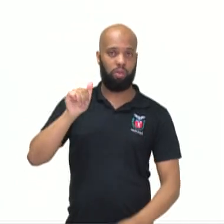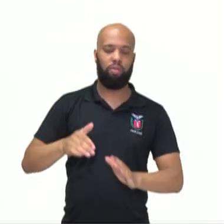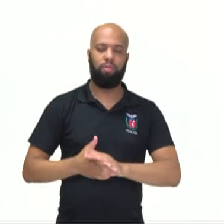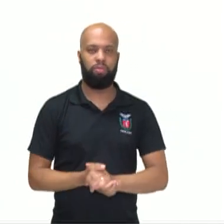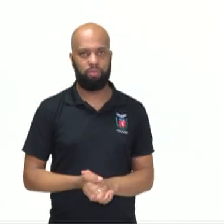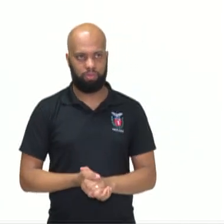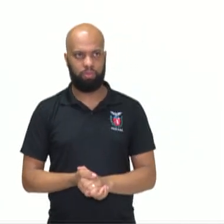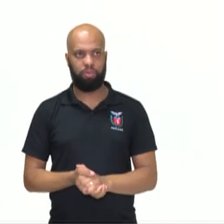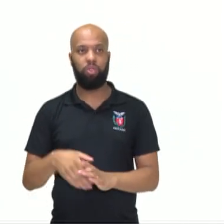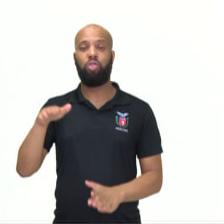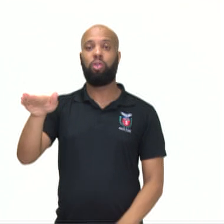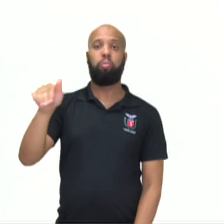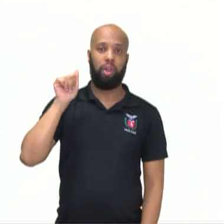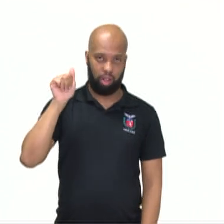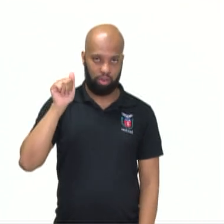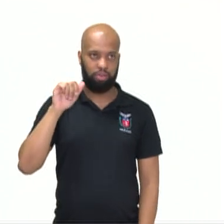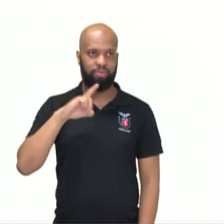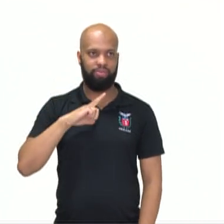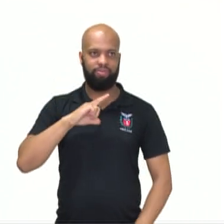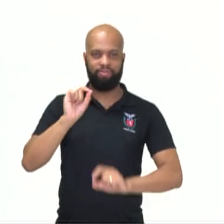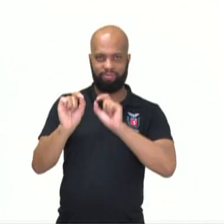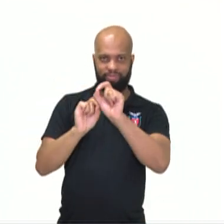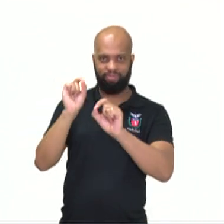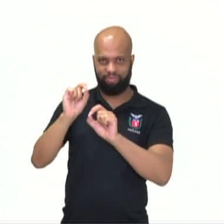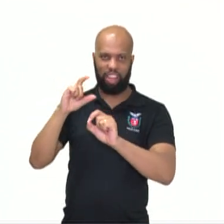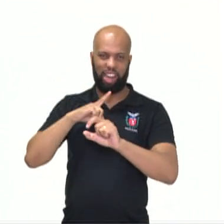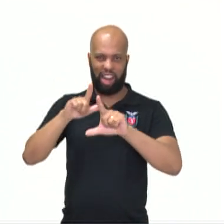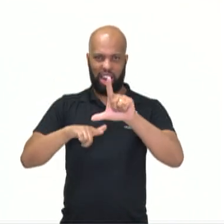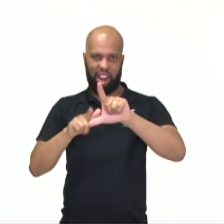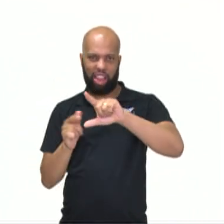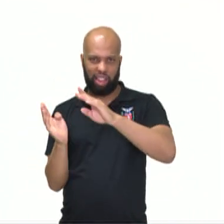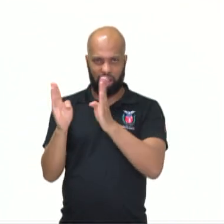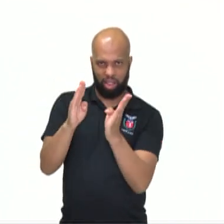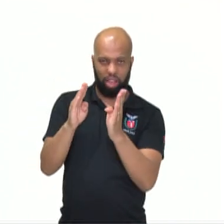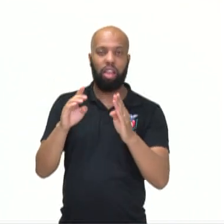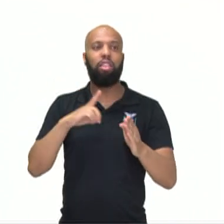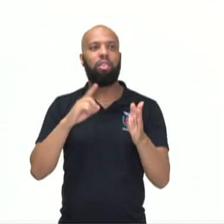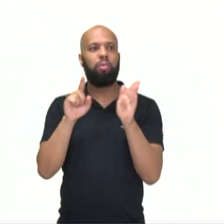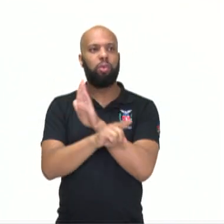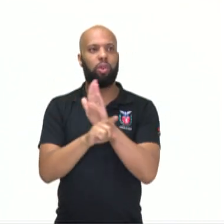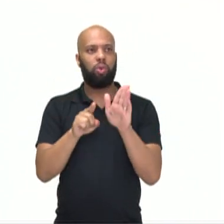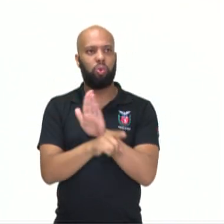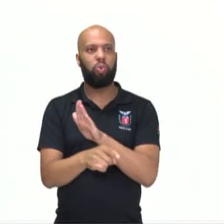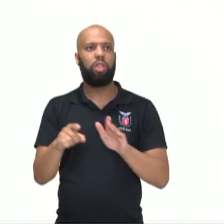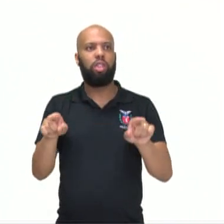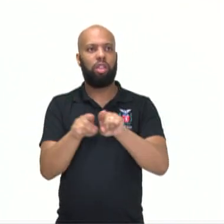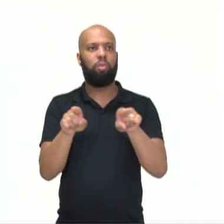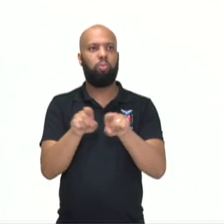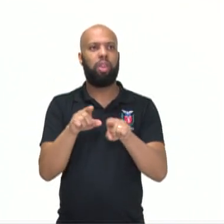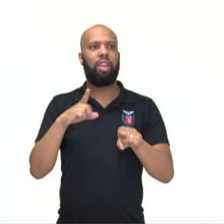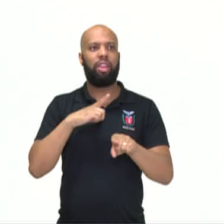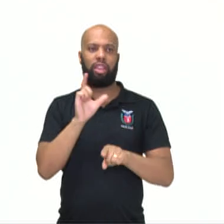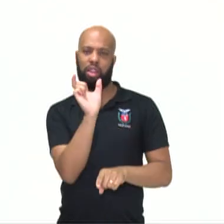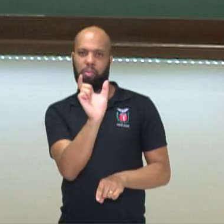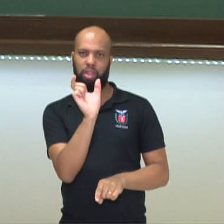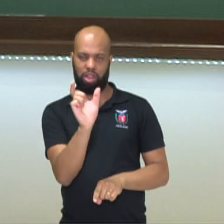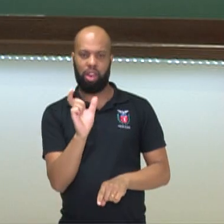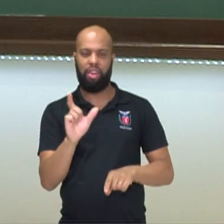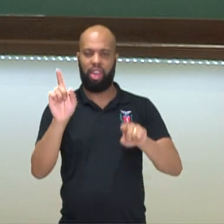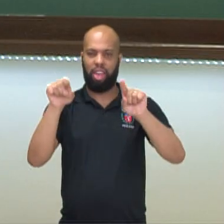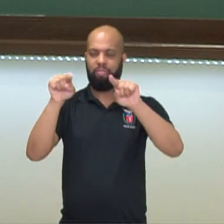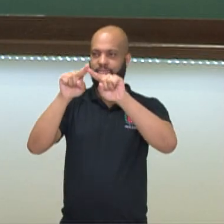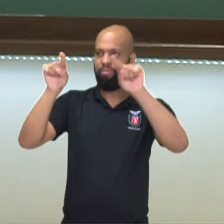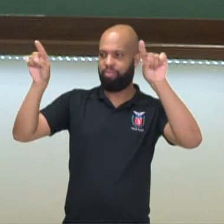chamá-lo, ó, em destaque no trecho? E a outra pergunta é, e na palavra quadro negro, qual